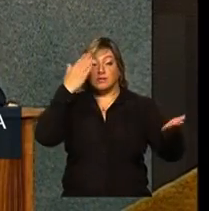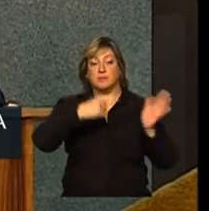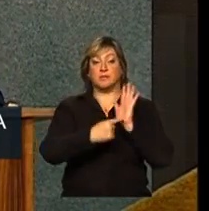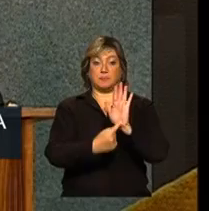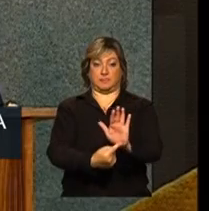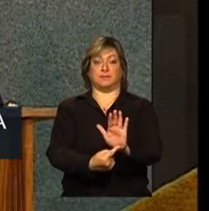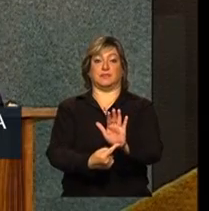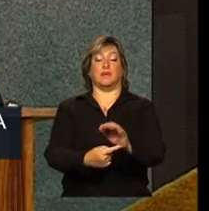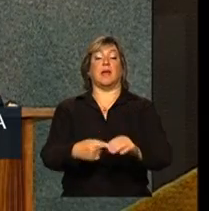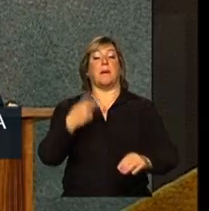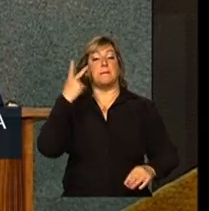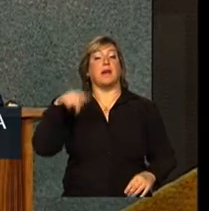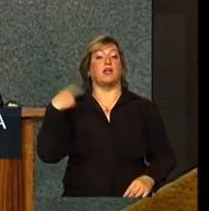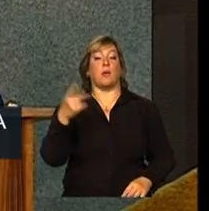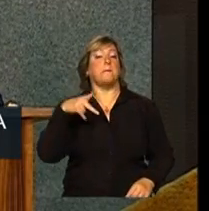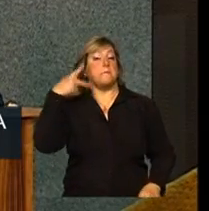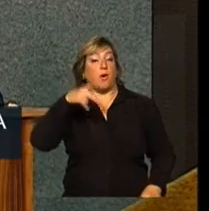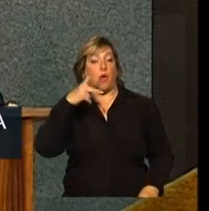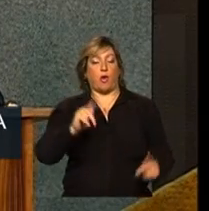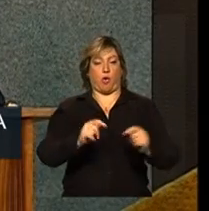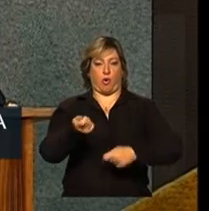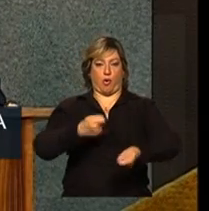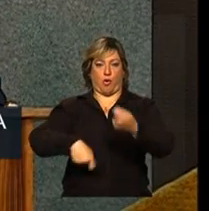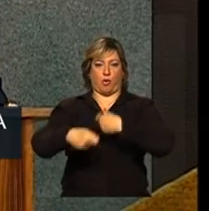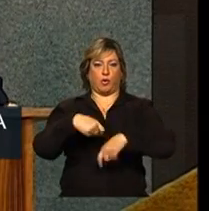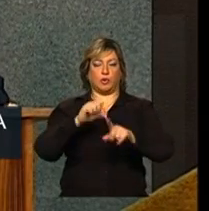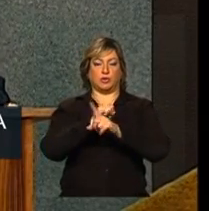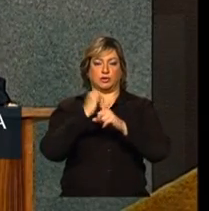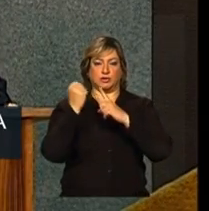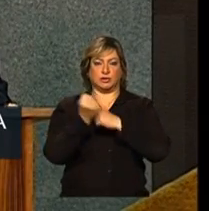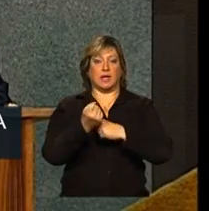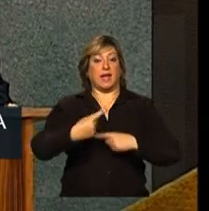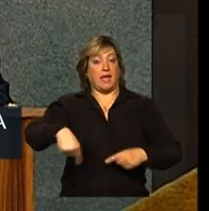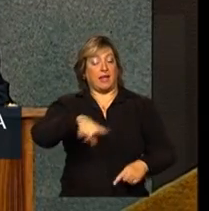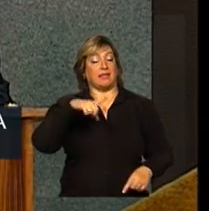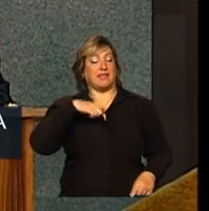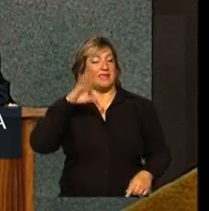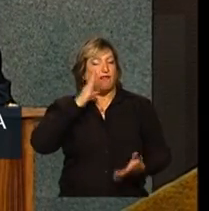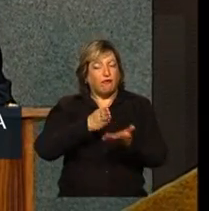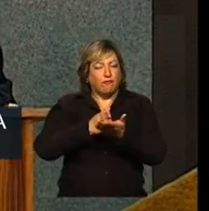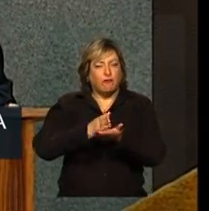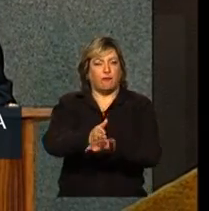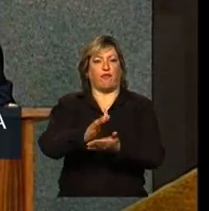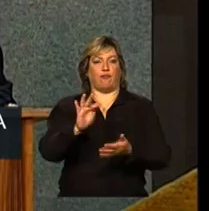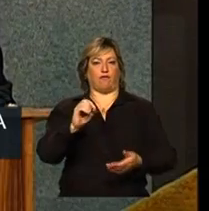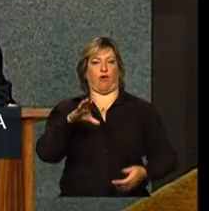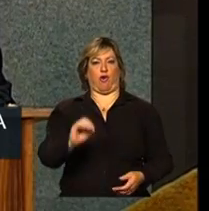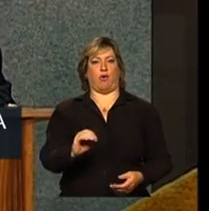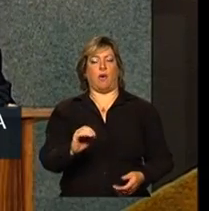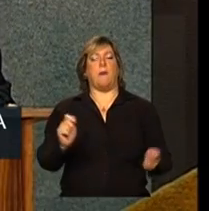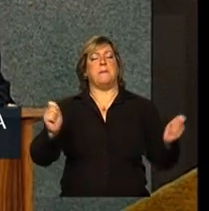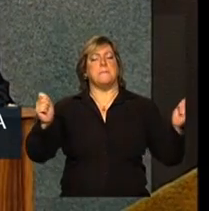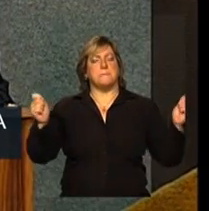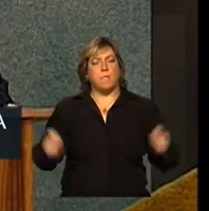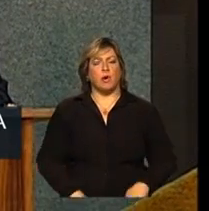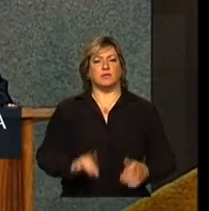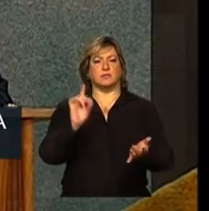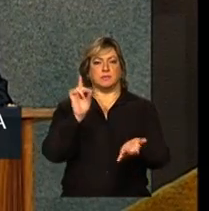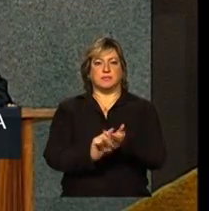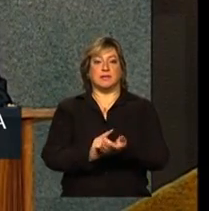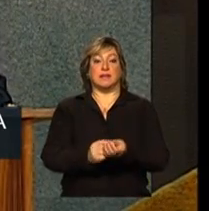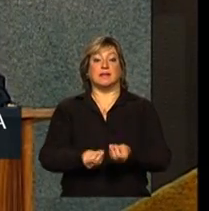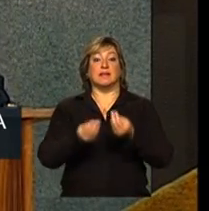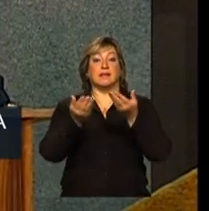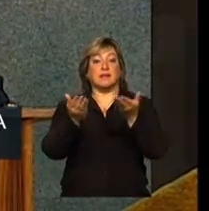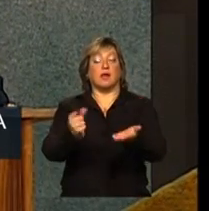conhecido para que as políticas econômicas e sociais elas tenham foco, elas possam efetivamente atender